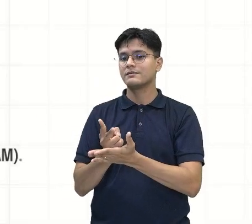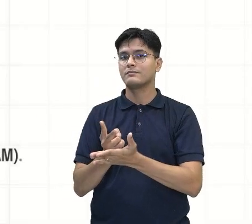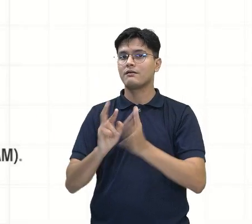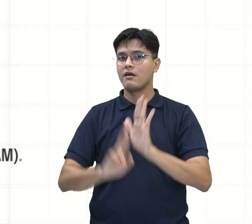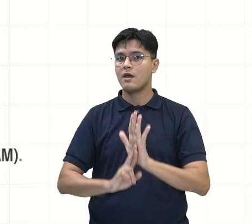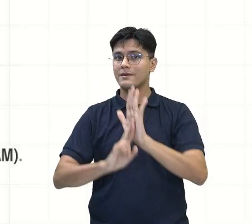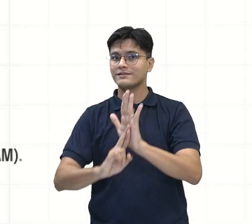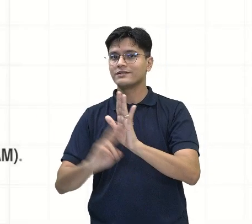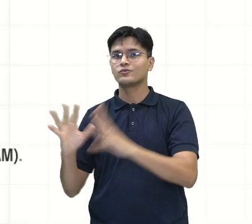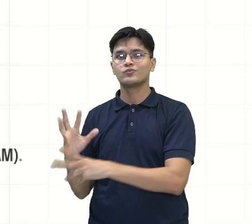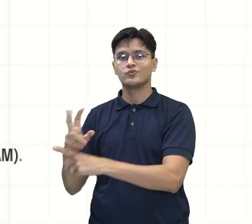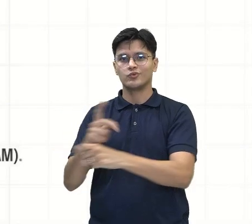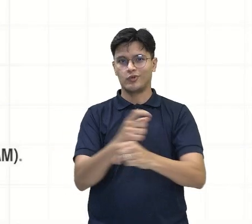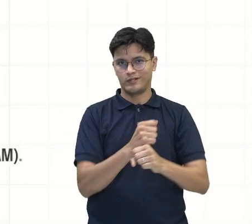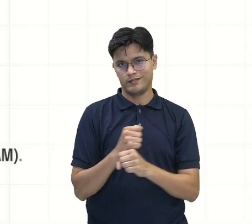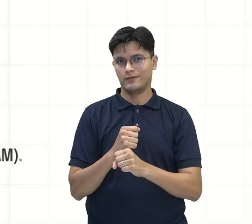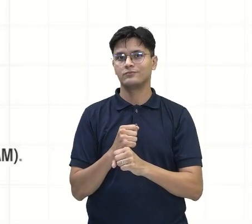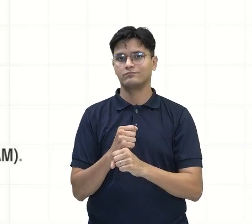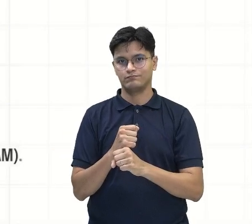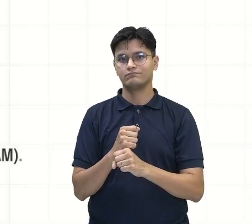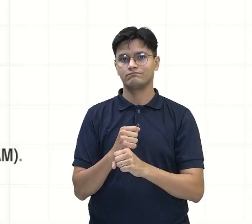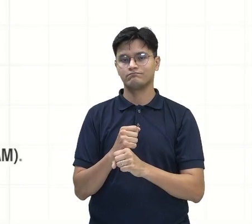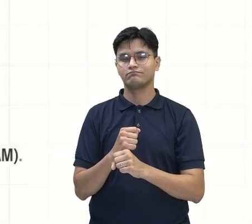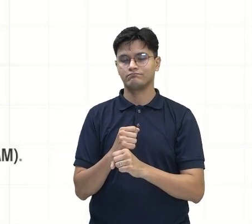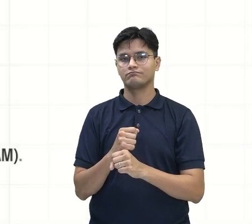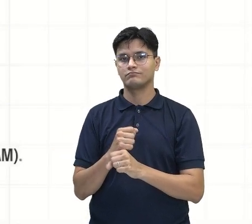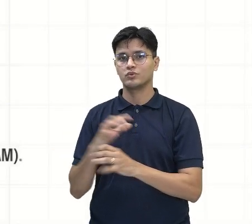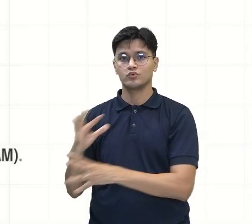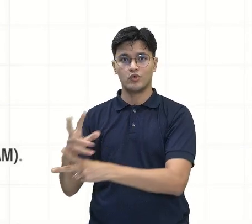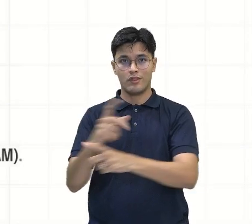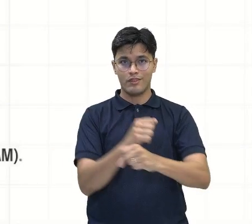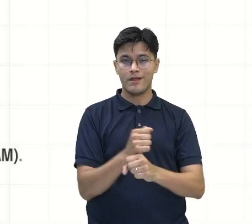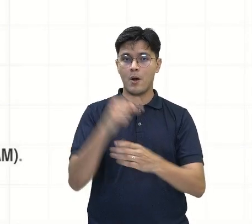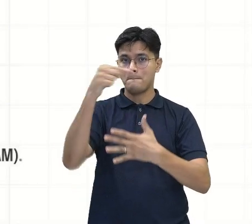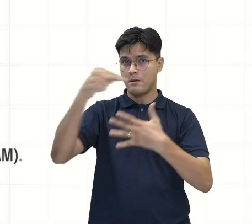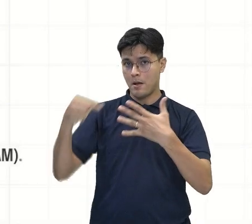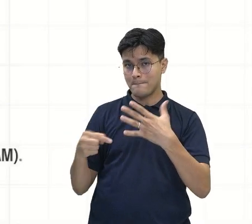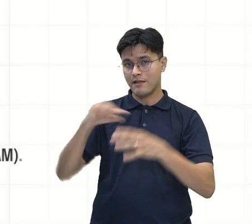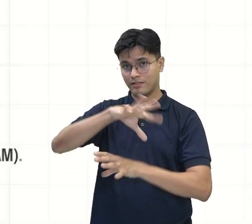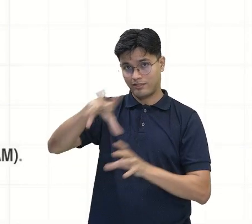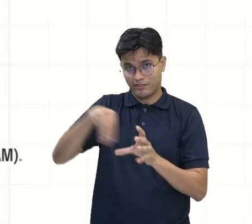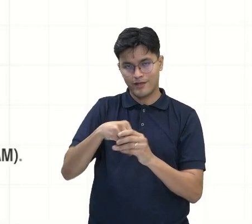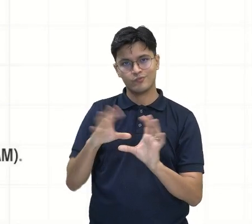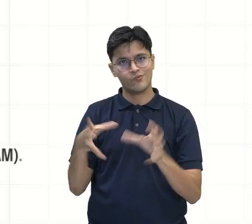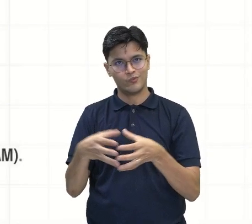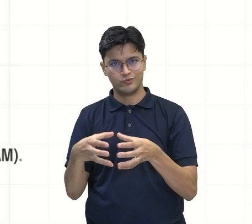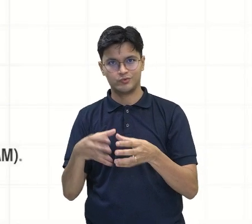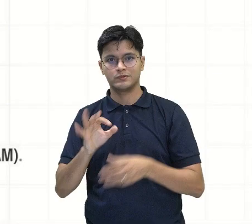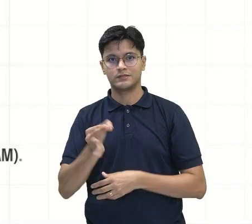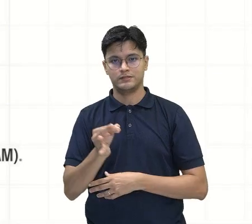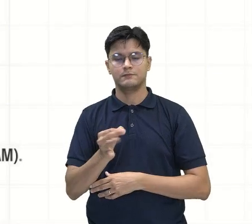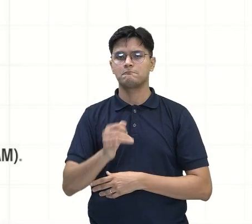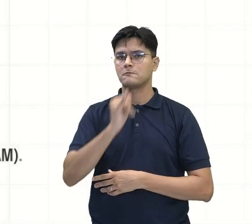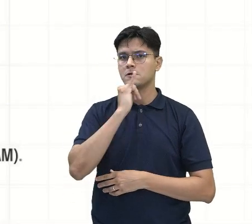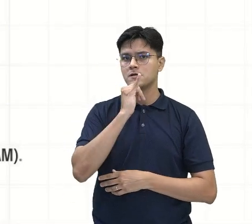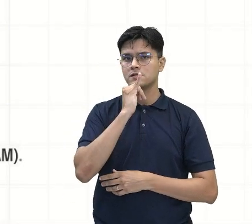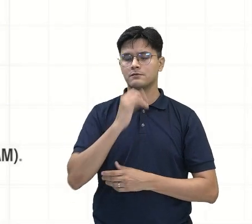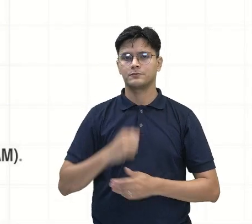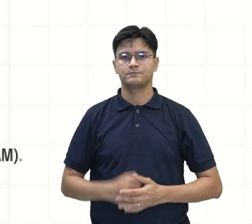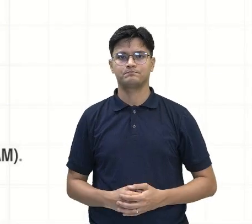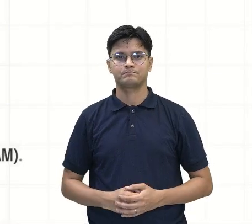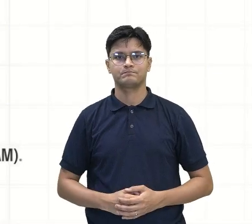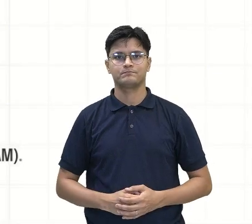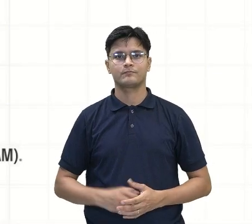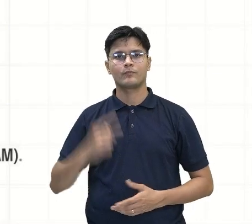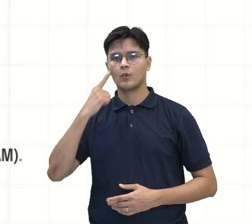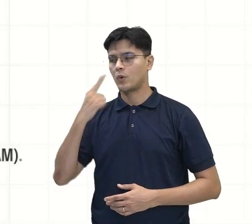o total de elementos que nós temos no conjunto. Tá bom? Olha só o velho exemplo da pizza. Eu tenho uma